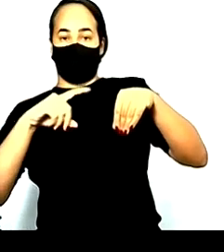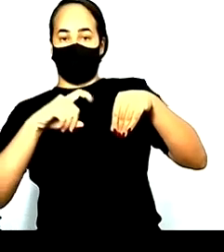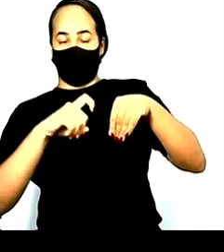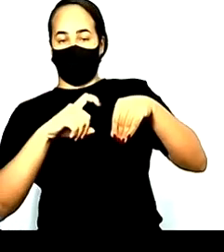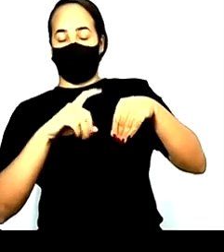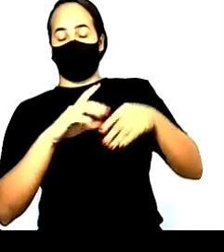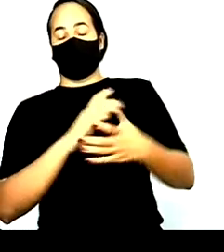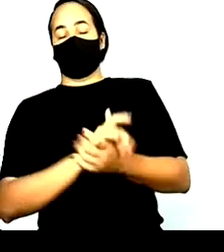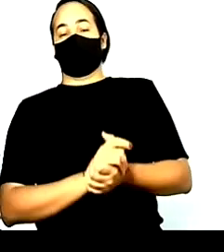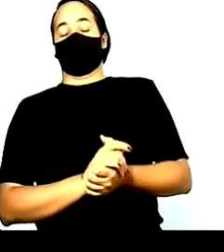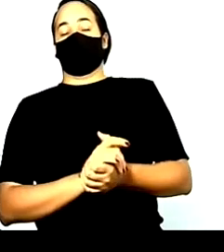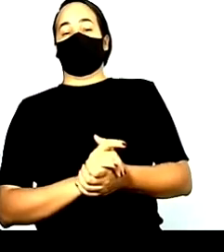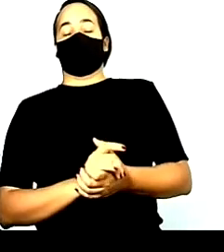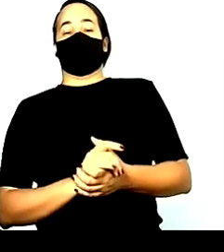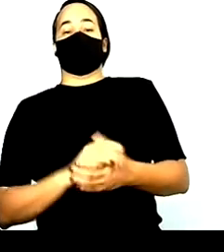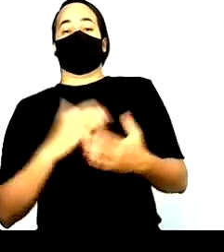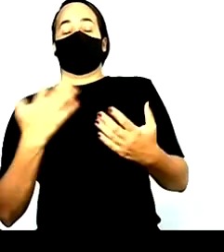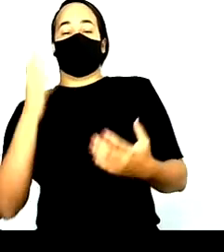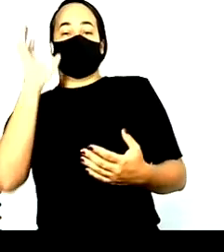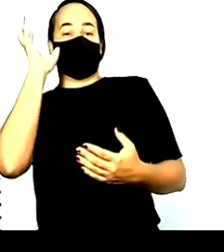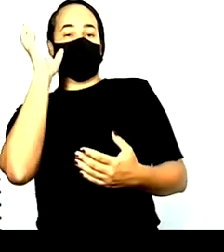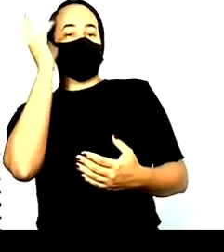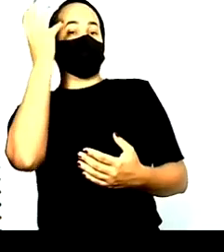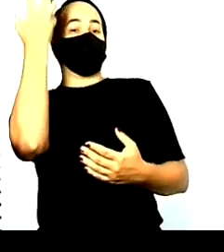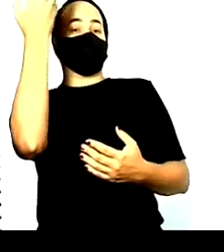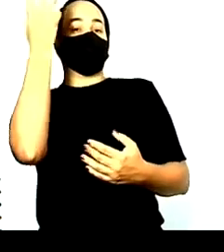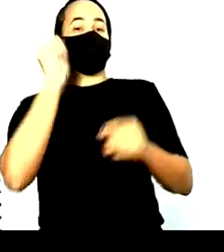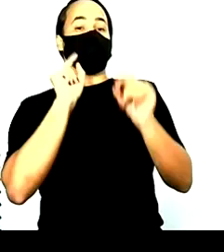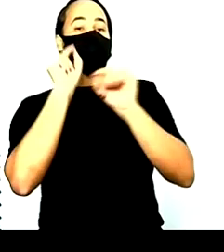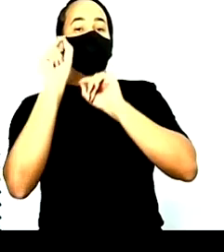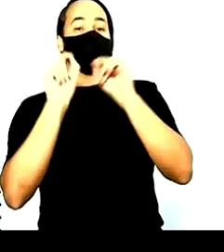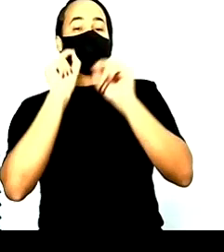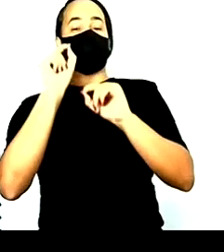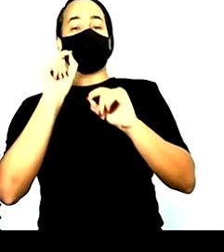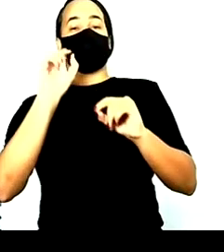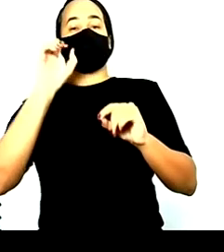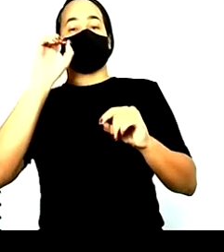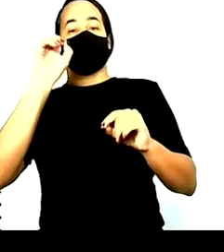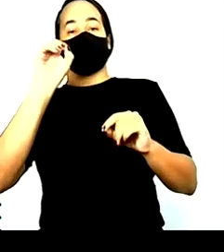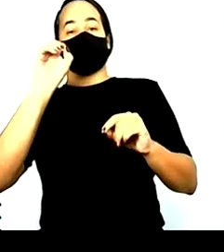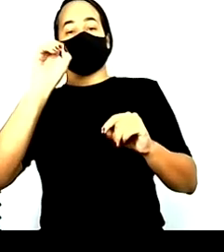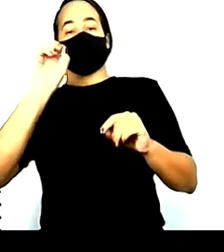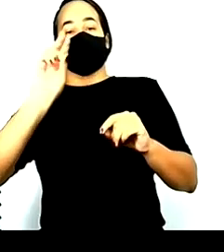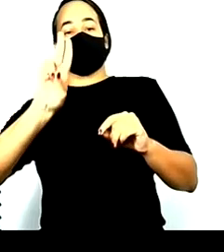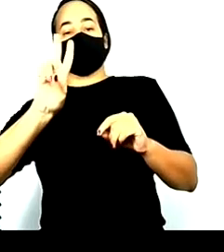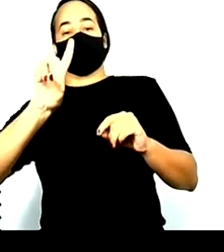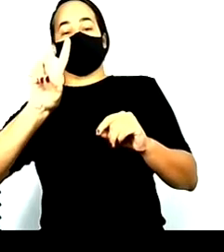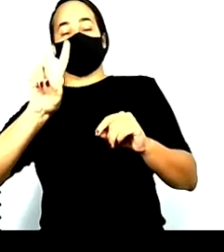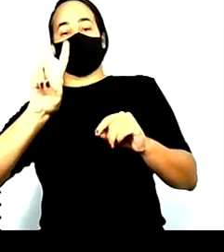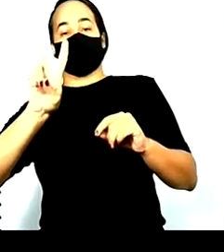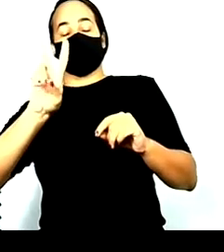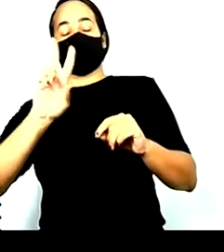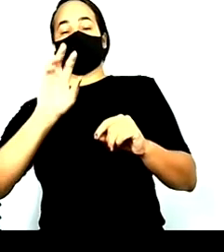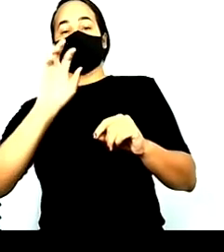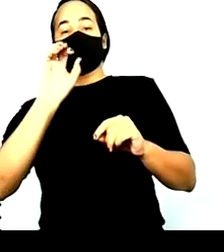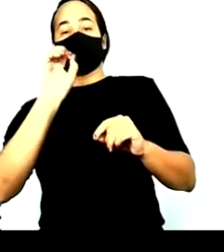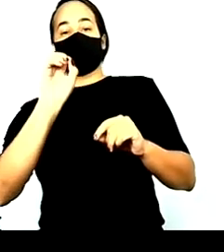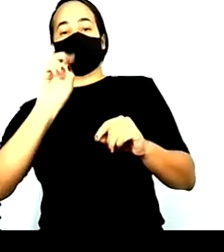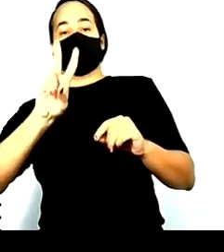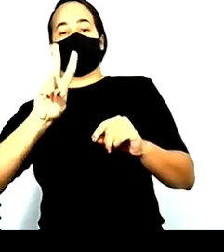de ovulação. É a que está marcada na imagem aí ao lado. Tá vendo? Com ele lançando para a tuba uterina, esse processo é chamado